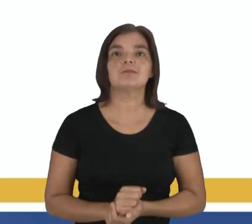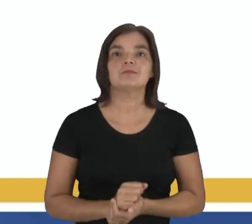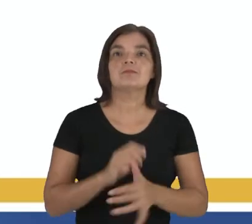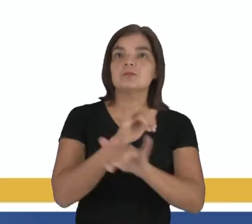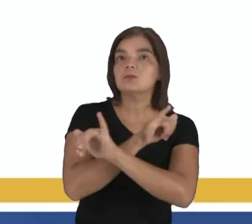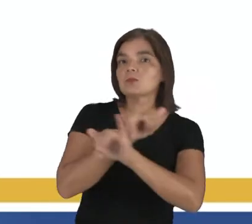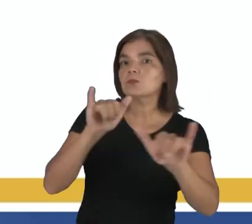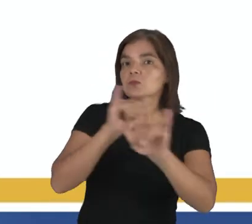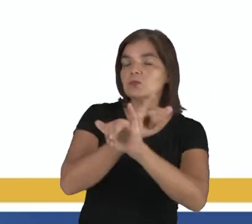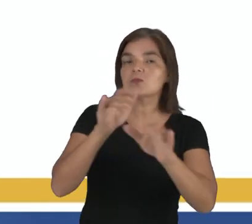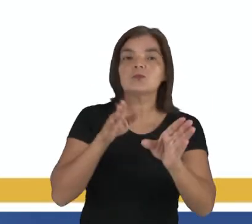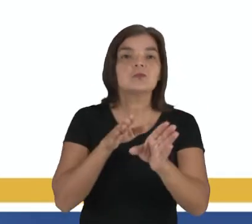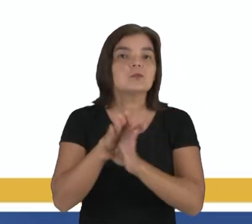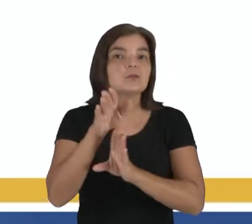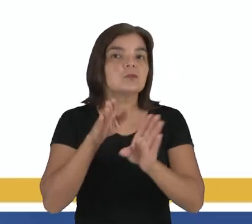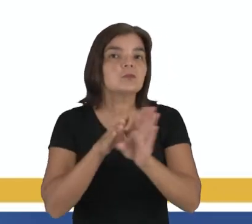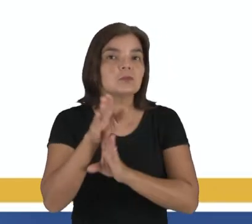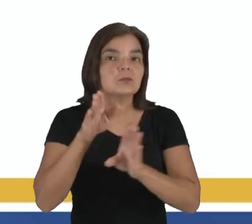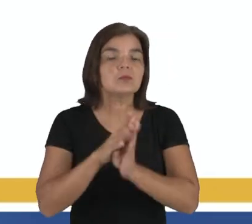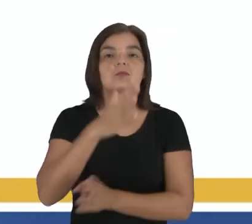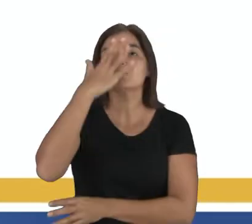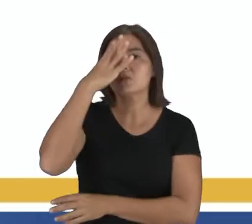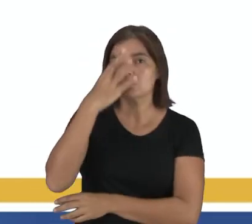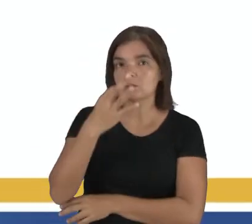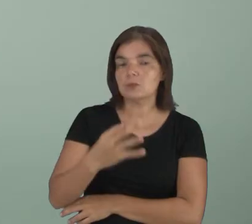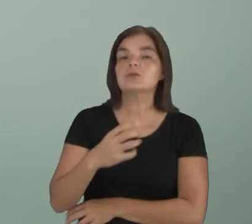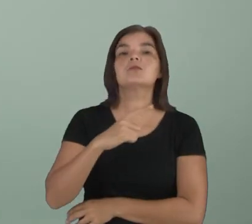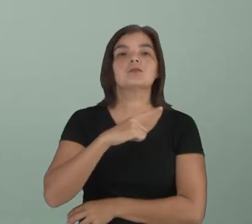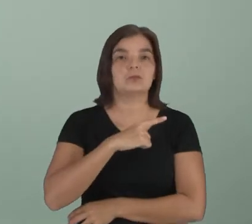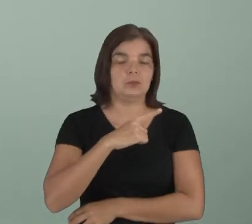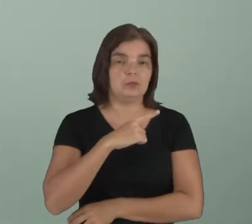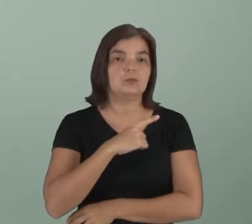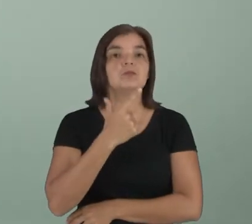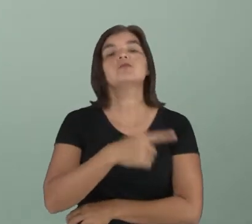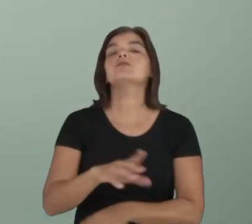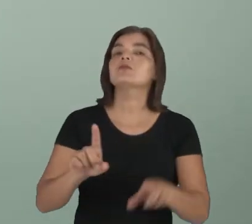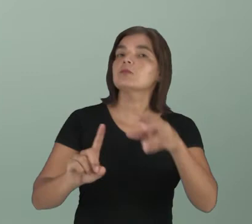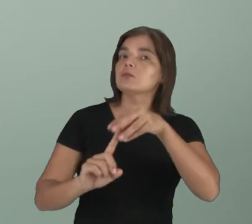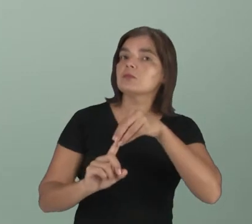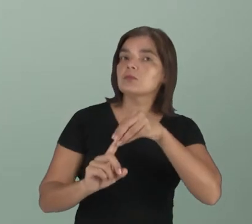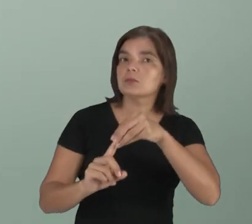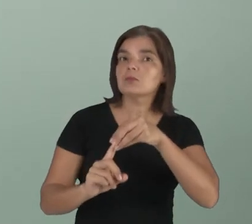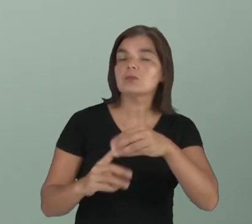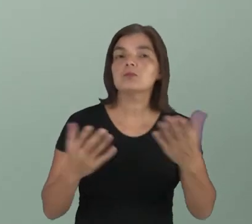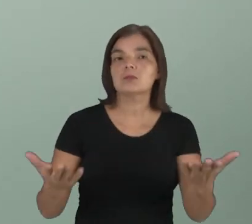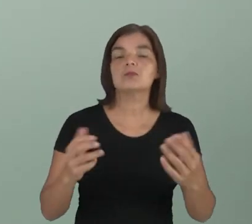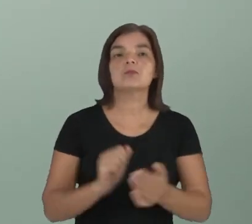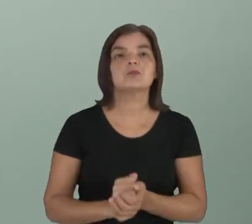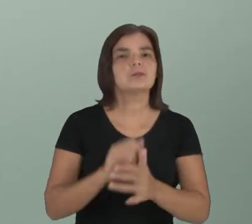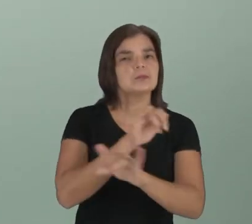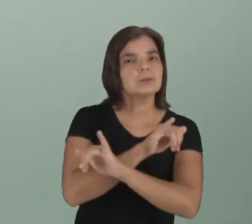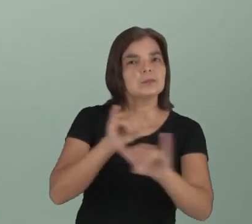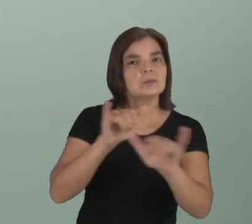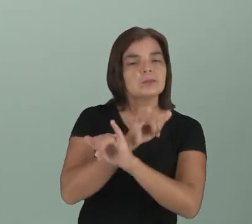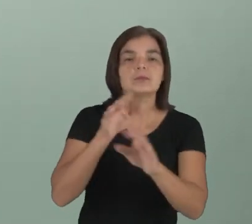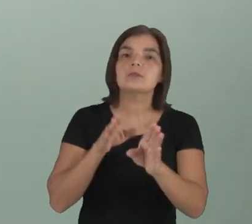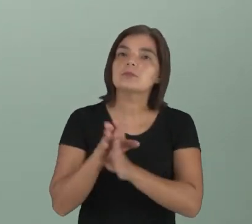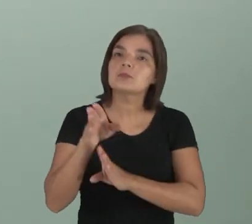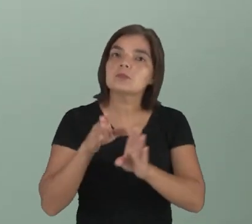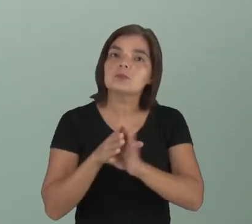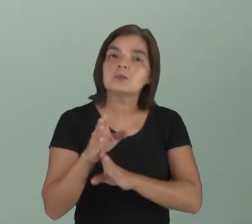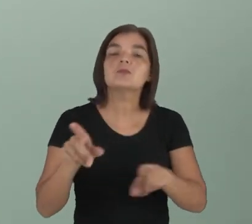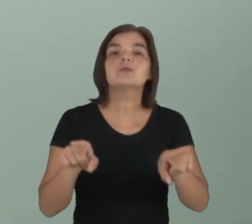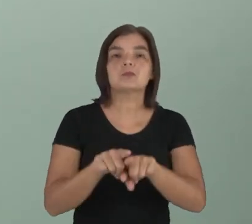É divulgar, é orientar, justamente. Nós temos aí essa função social dos cartazes, divulgar,